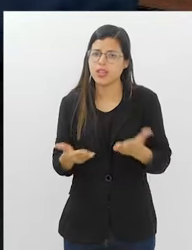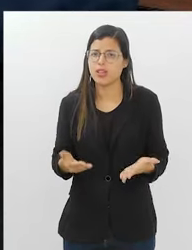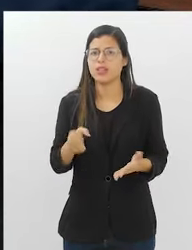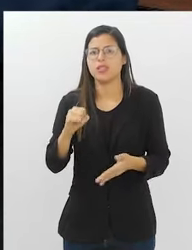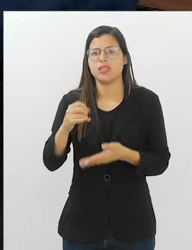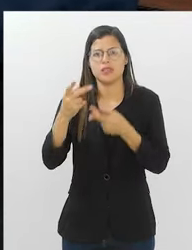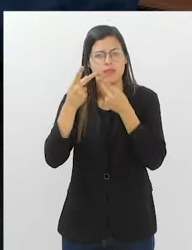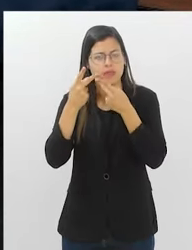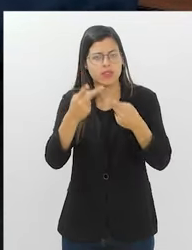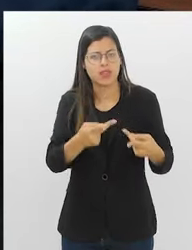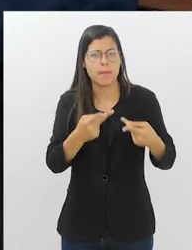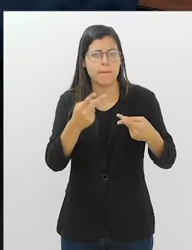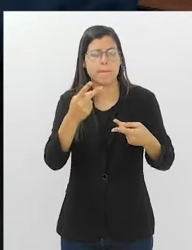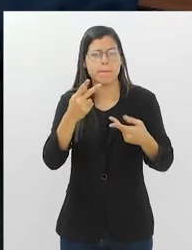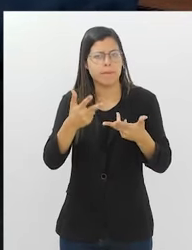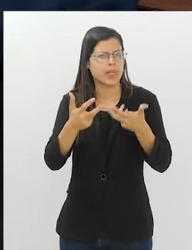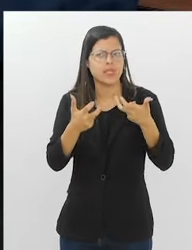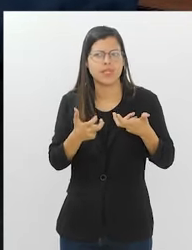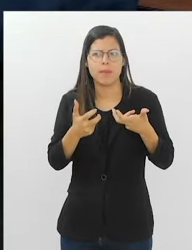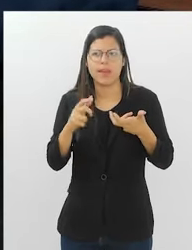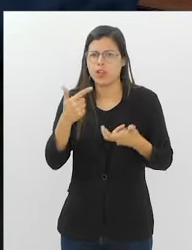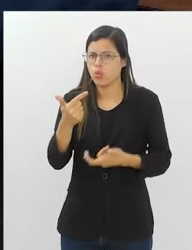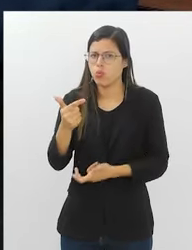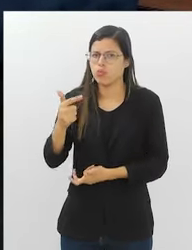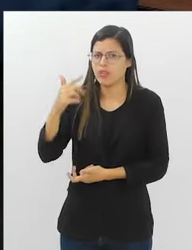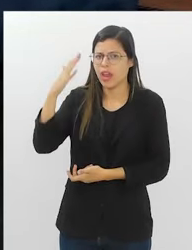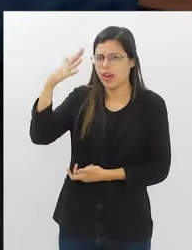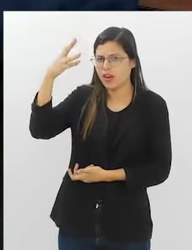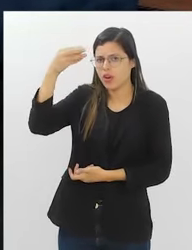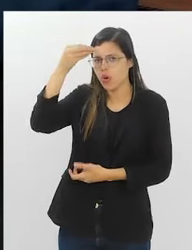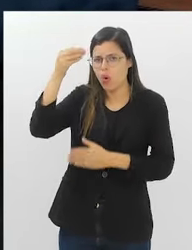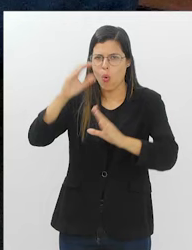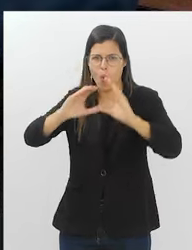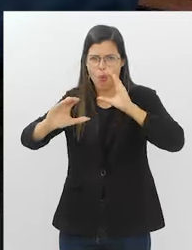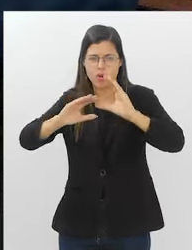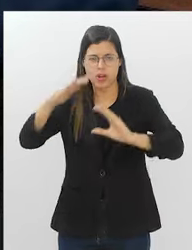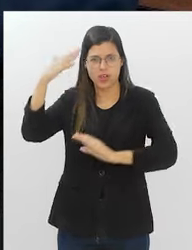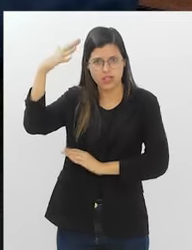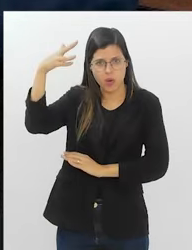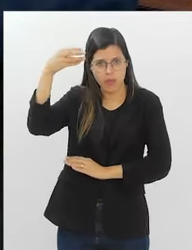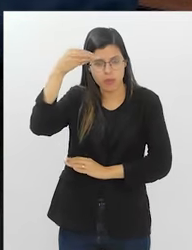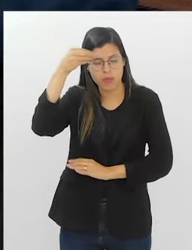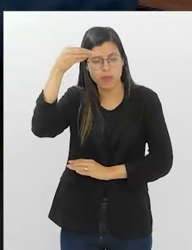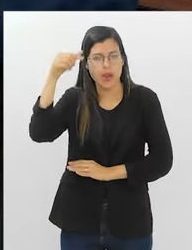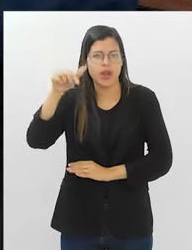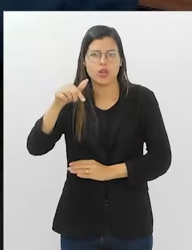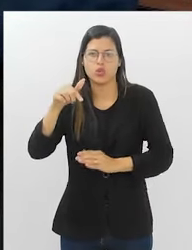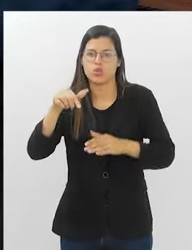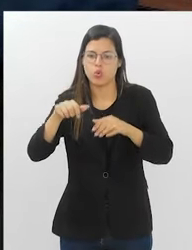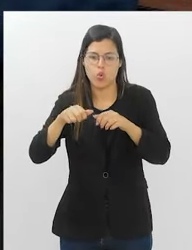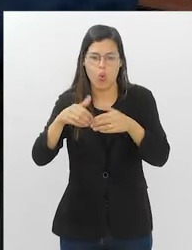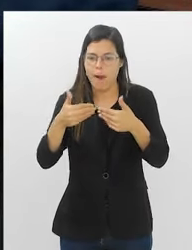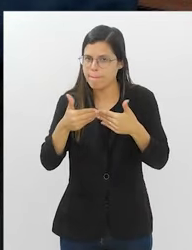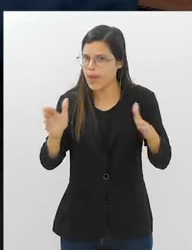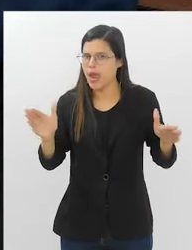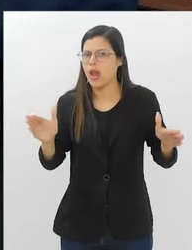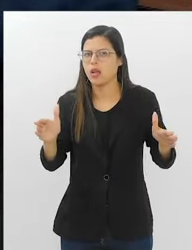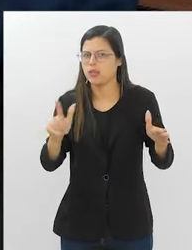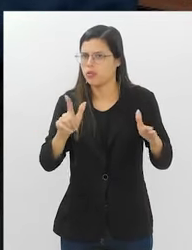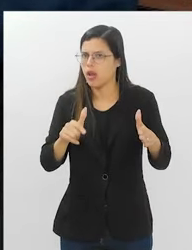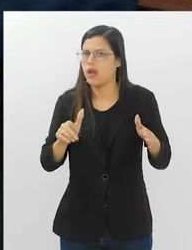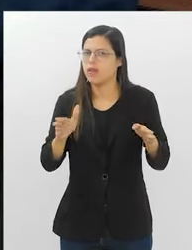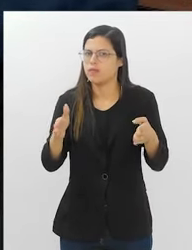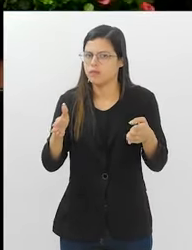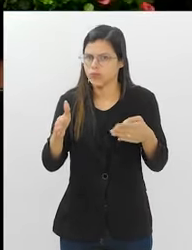que não tem nada demais. Não tem comunicação mediúnica pública no centro espírita. As reuniões mediúnicas são fechadas, porque elas precisam de